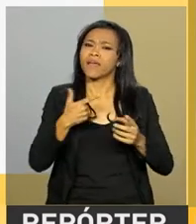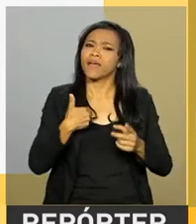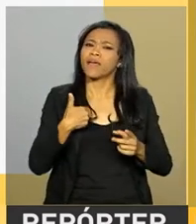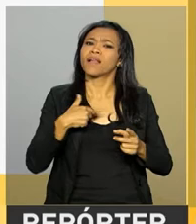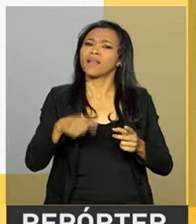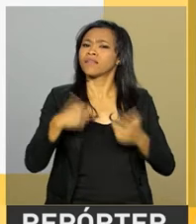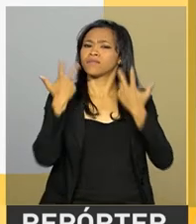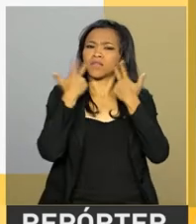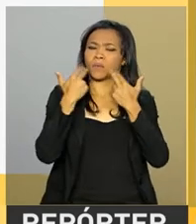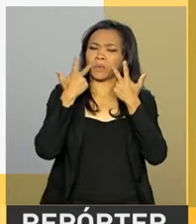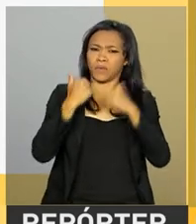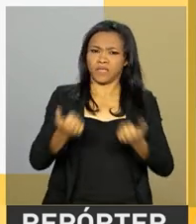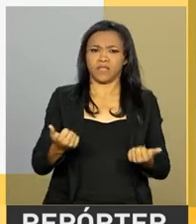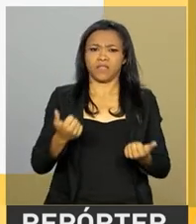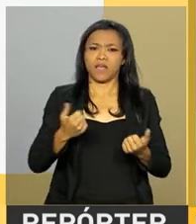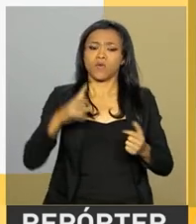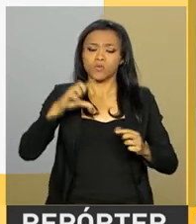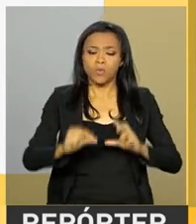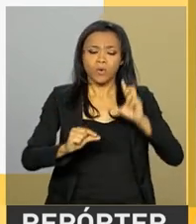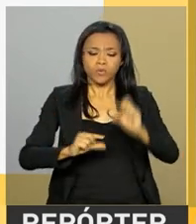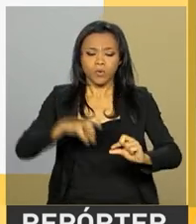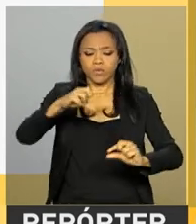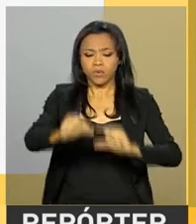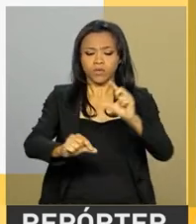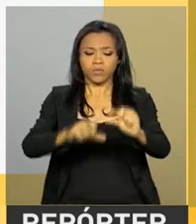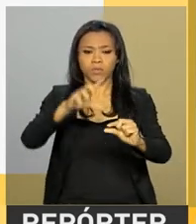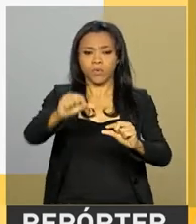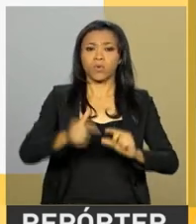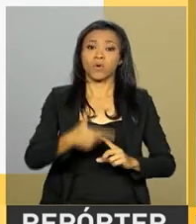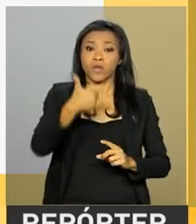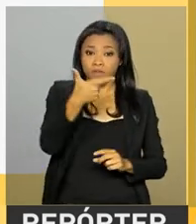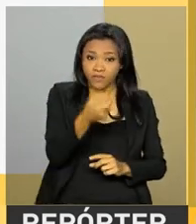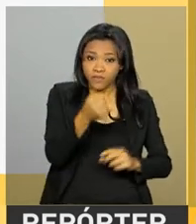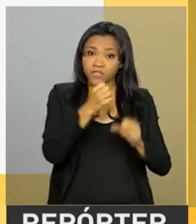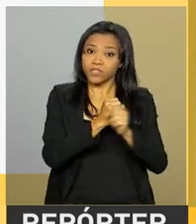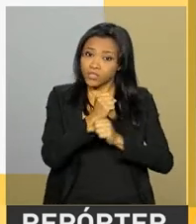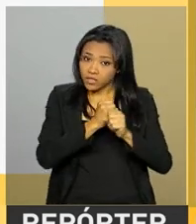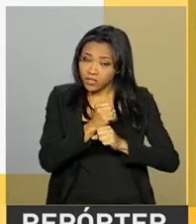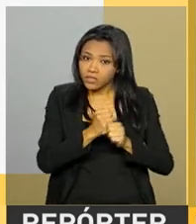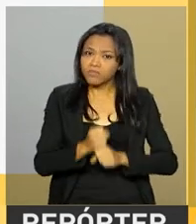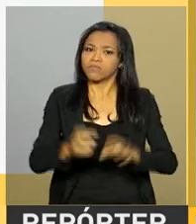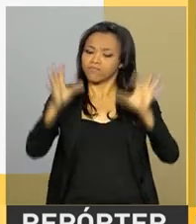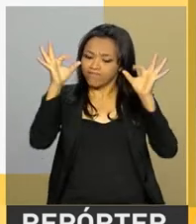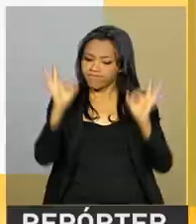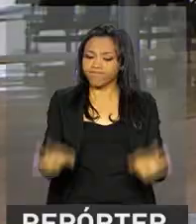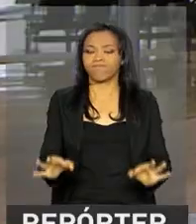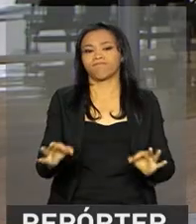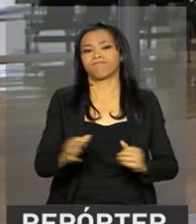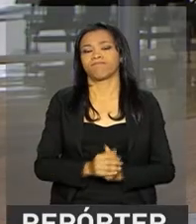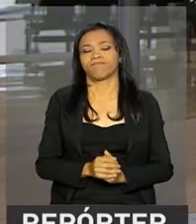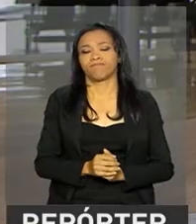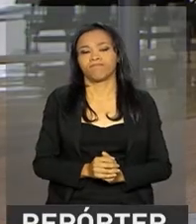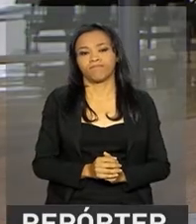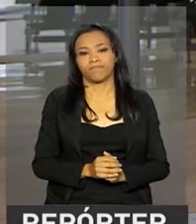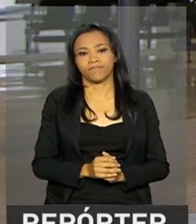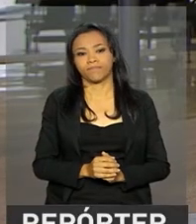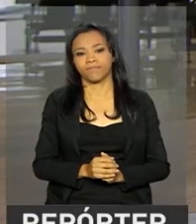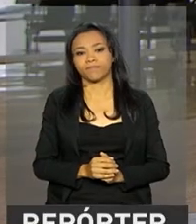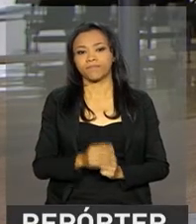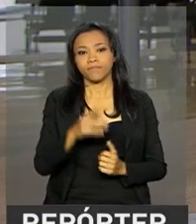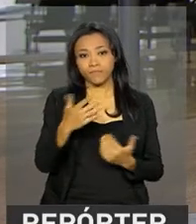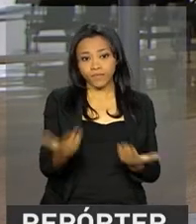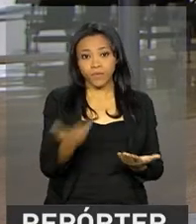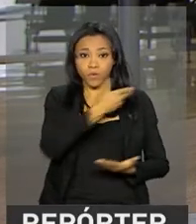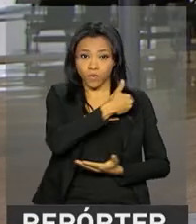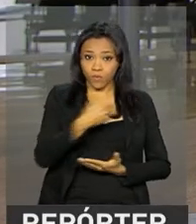é tranquila, é paulatina. Em 20 anos é que nós vamos vê-la implementada. E o governo